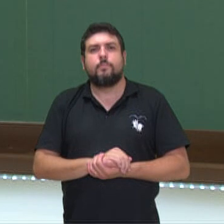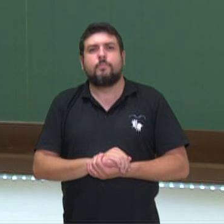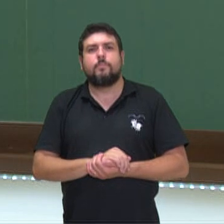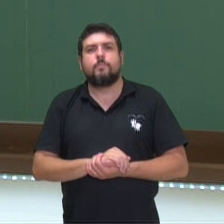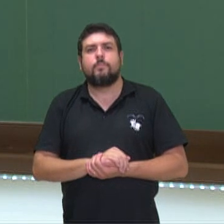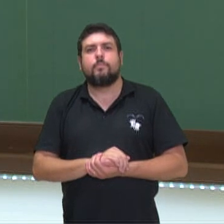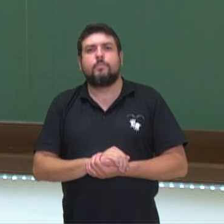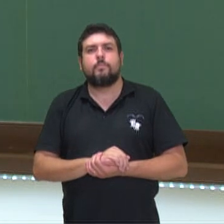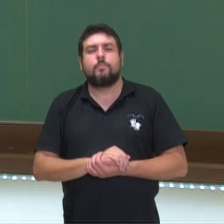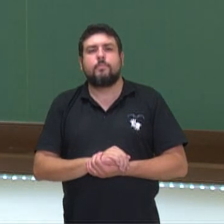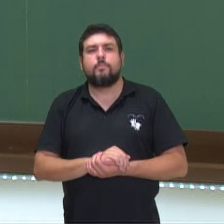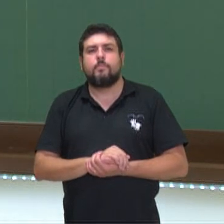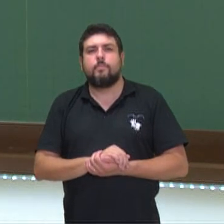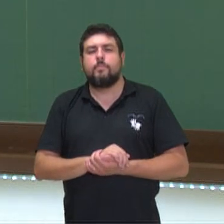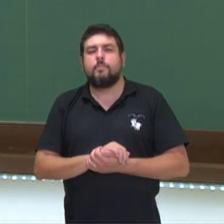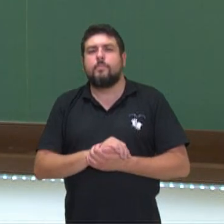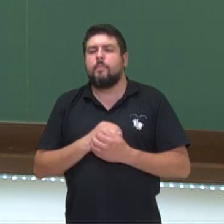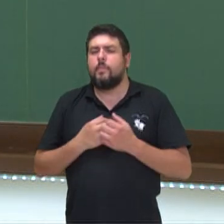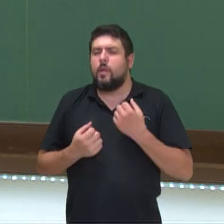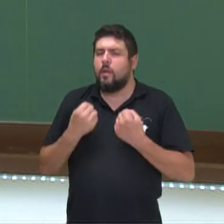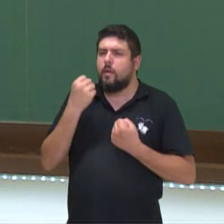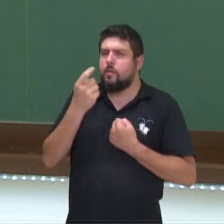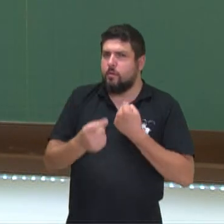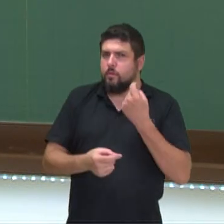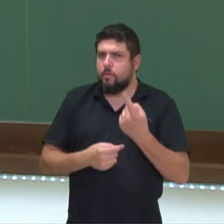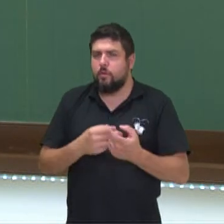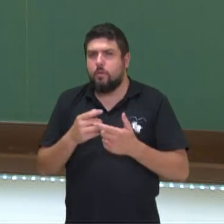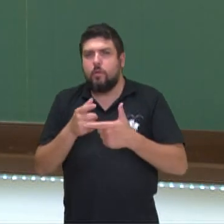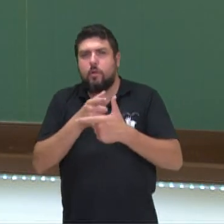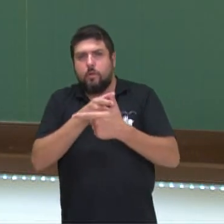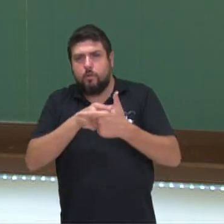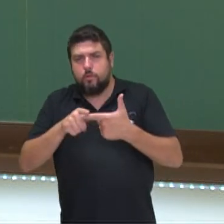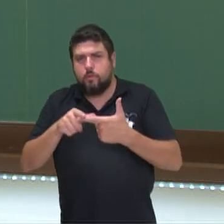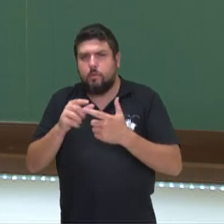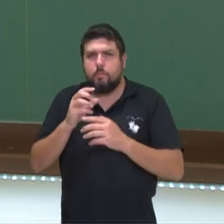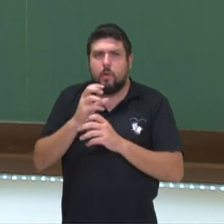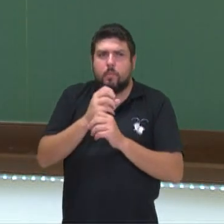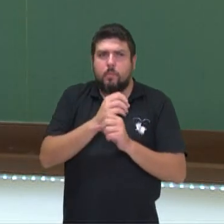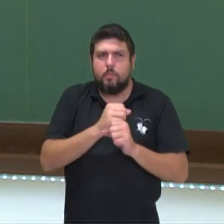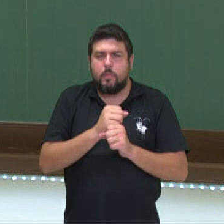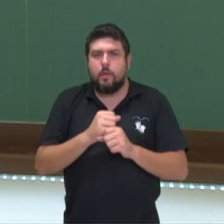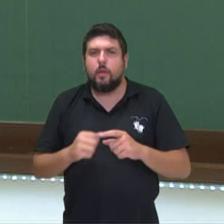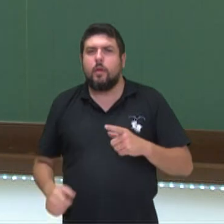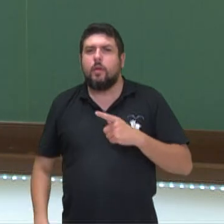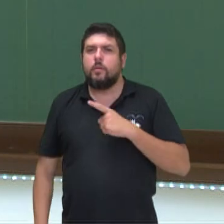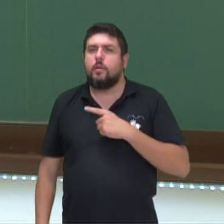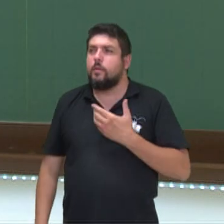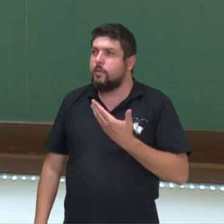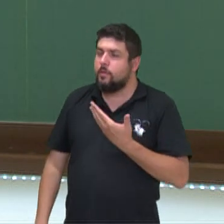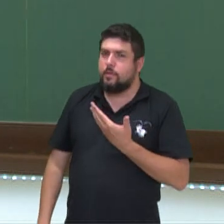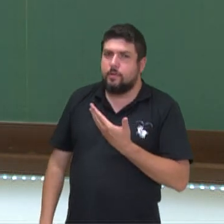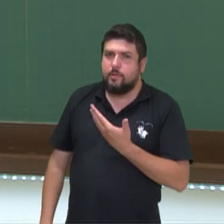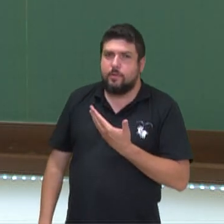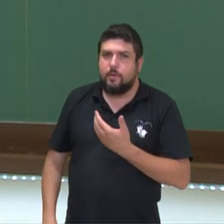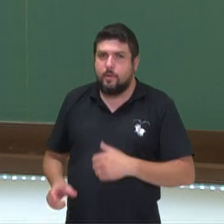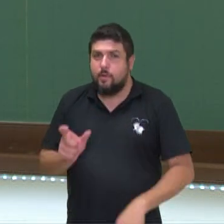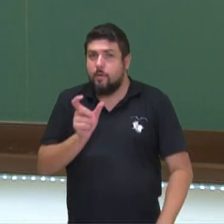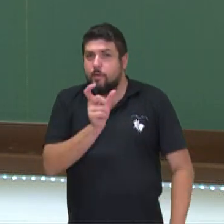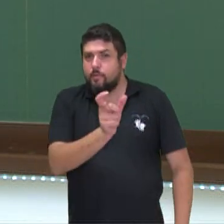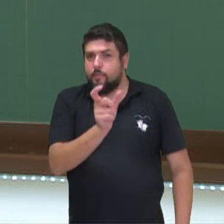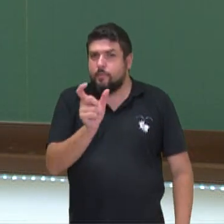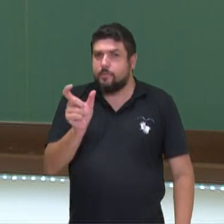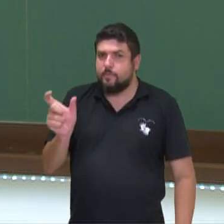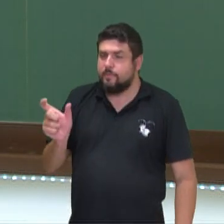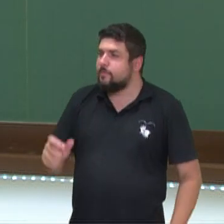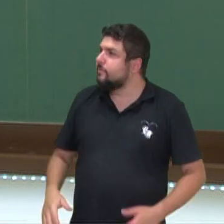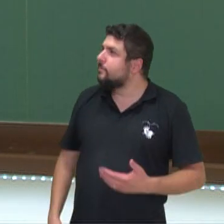muitas vezes vai aparecer nas continhas de divisão esses termos: metade, terça